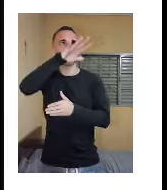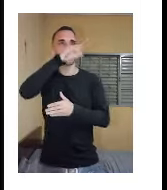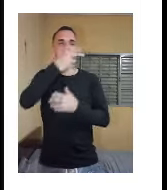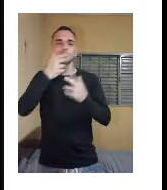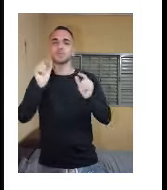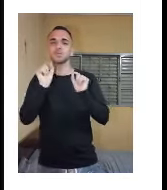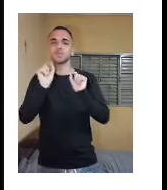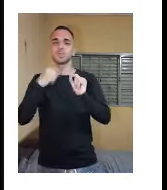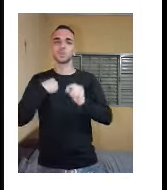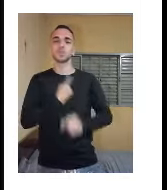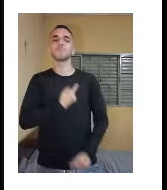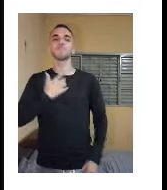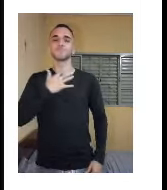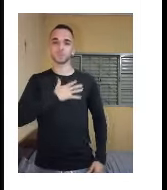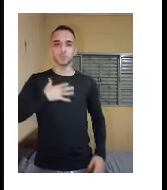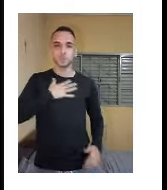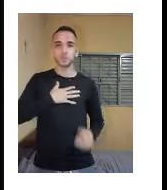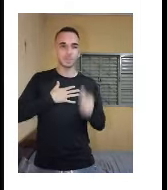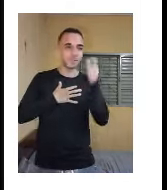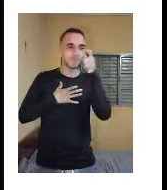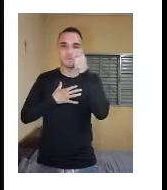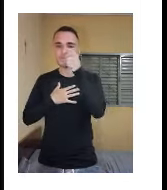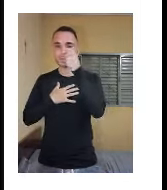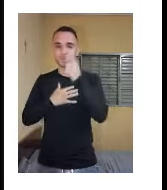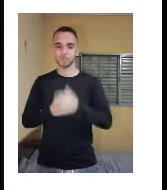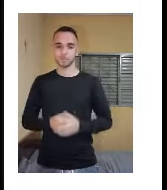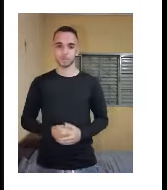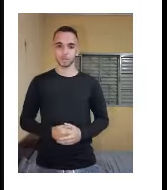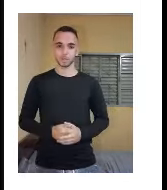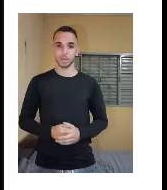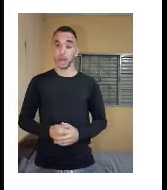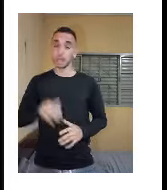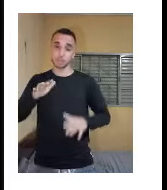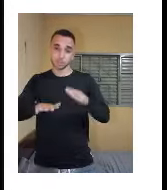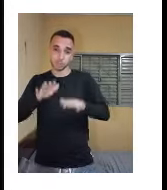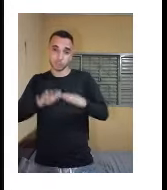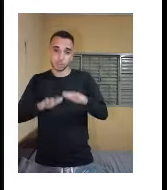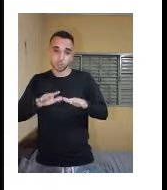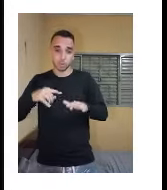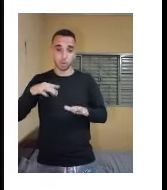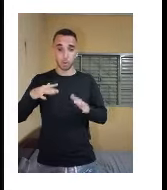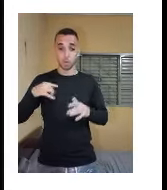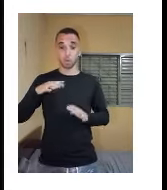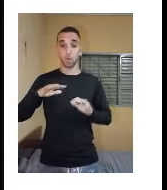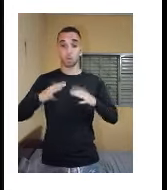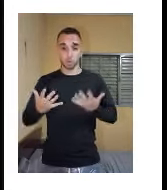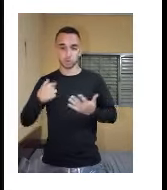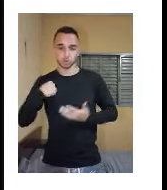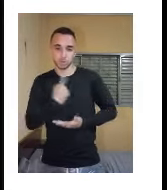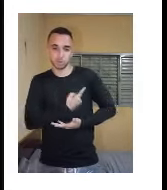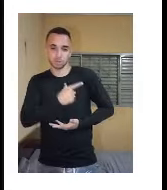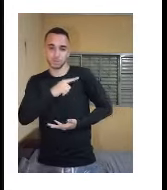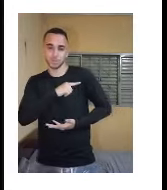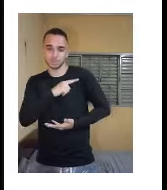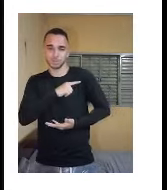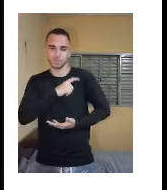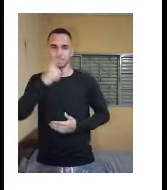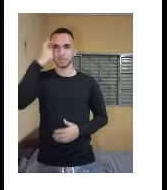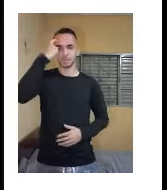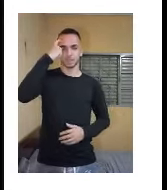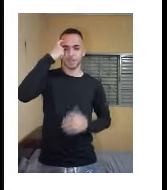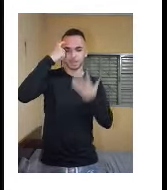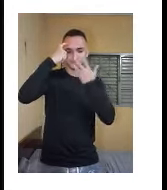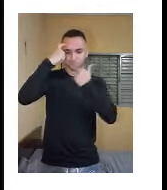esse pensamento, eu lembro bastante da minha infância, né, nas fazendas, lá no